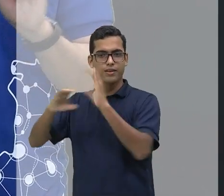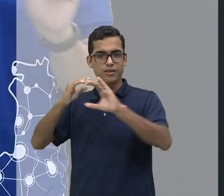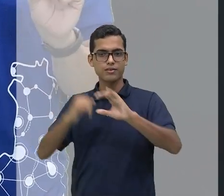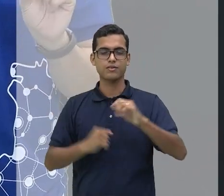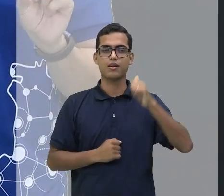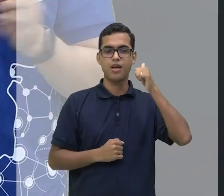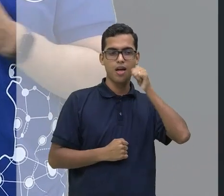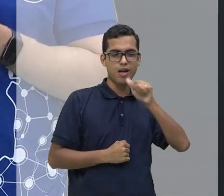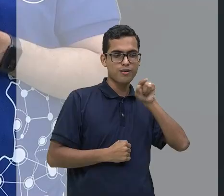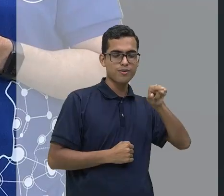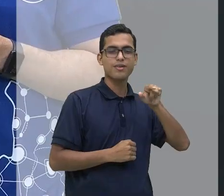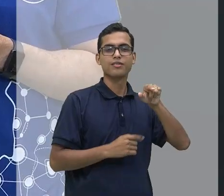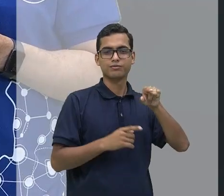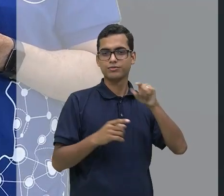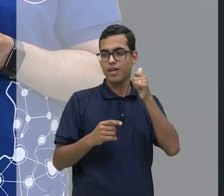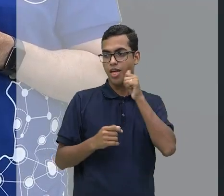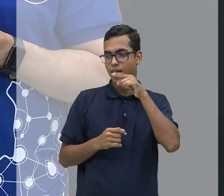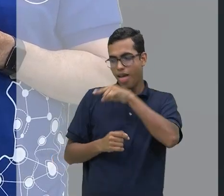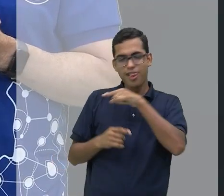Então, eu uni as duas